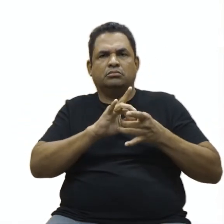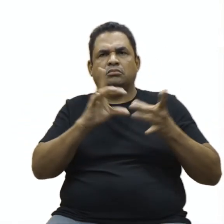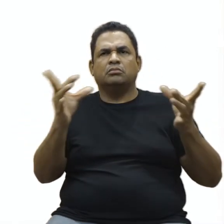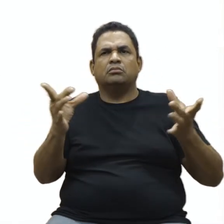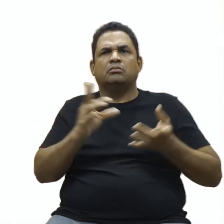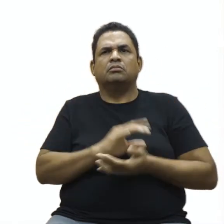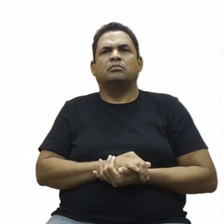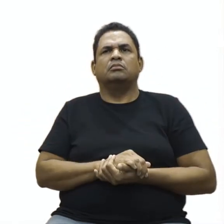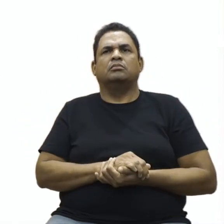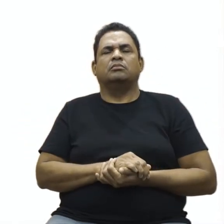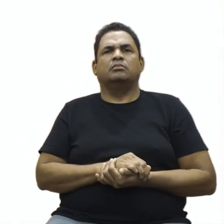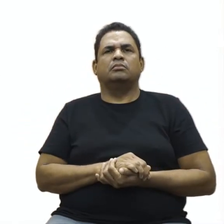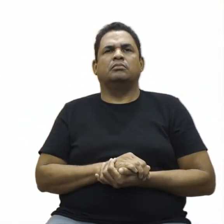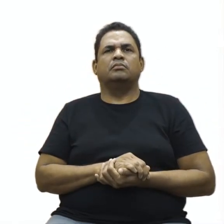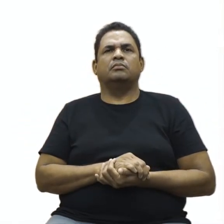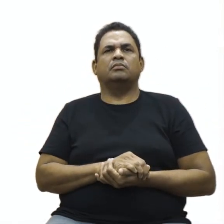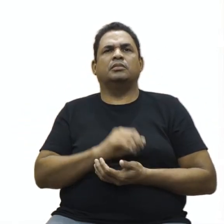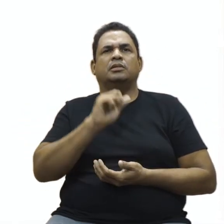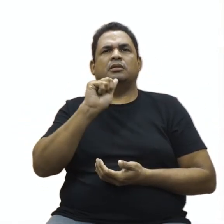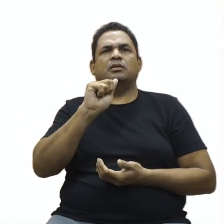Então vamos lá. Letra A.